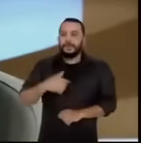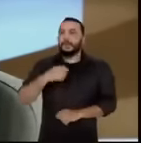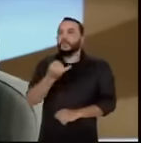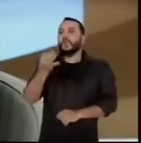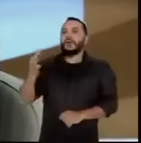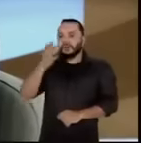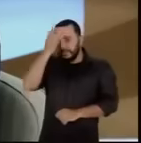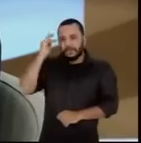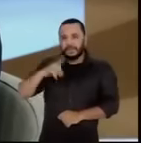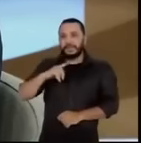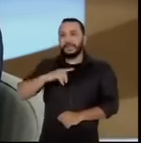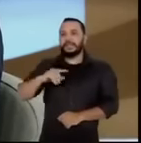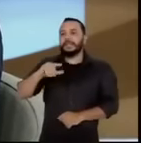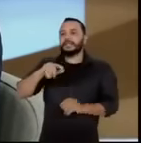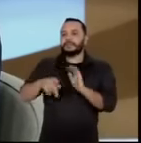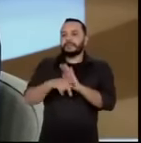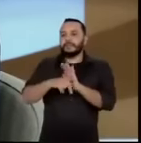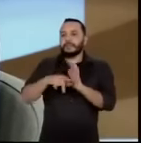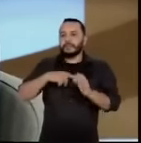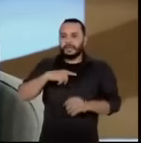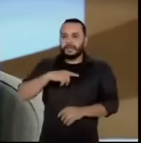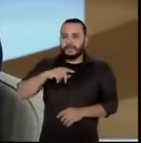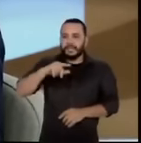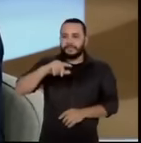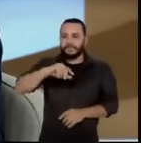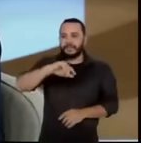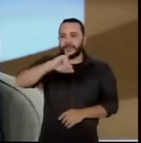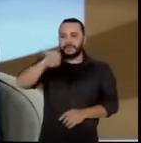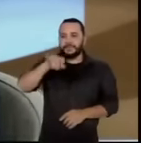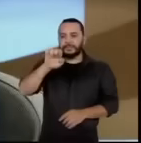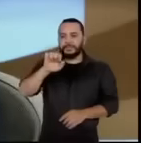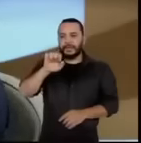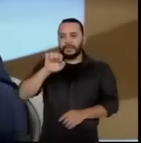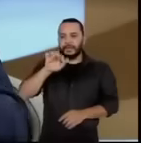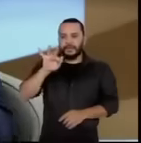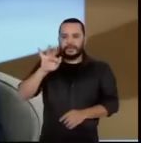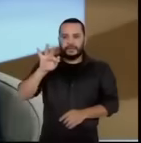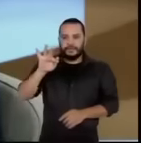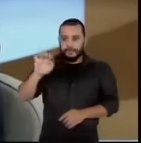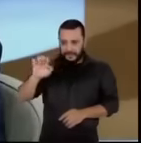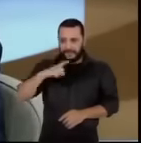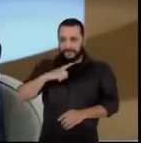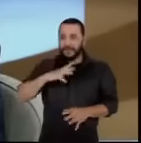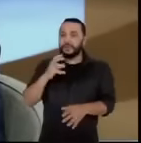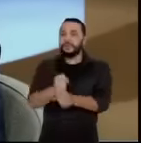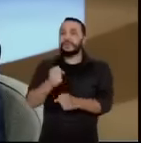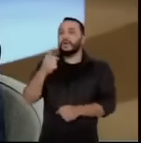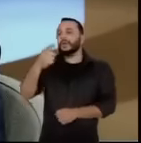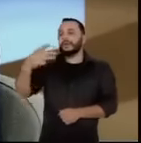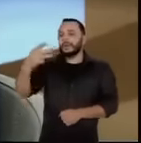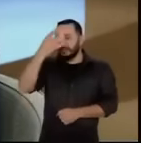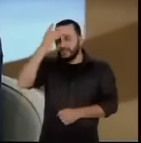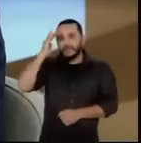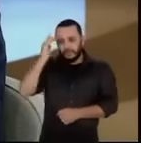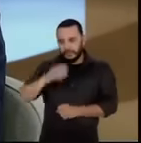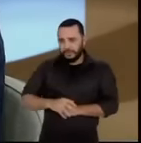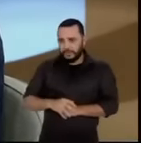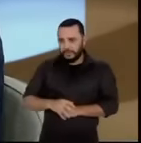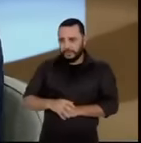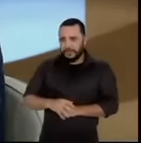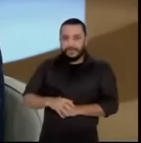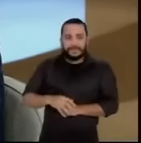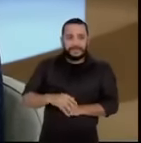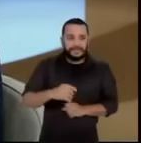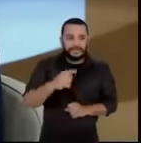GEF, no Brasil inteiro? Me responda. 13. 13 pessoas. Correta, Giovana. Tem 13 pessoas, dos quais